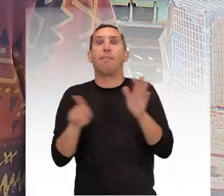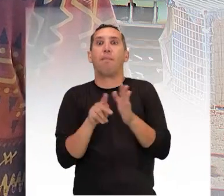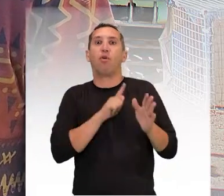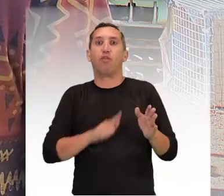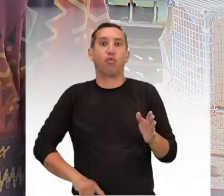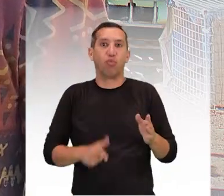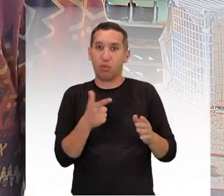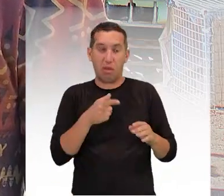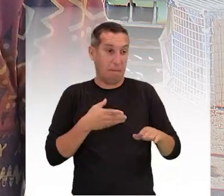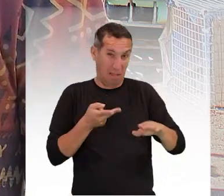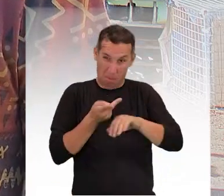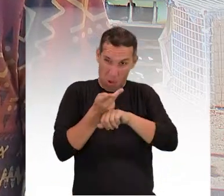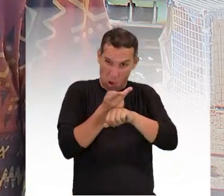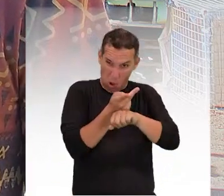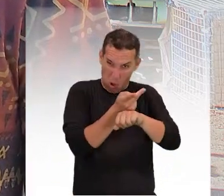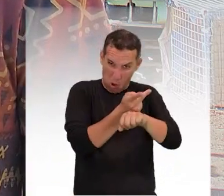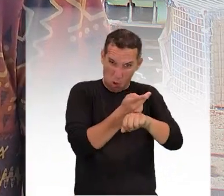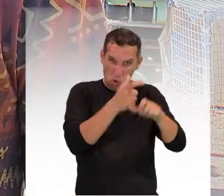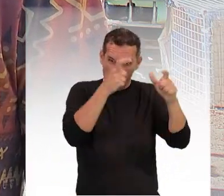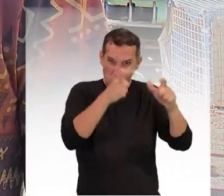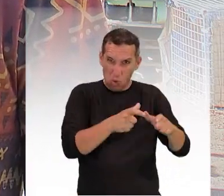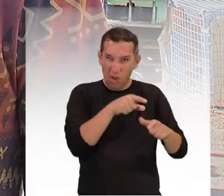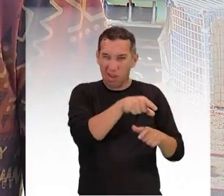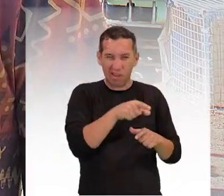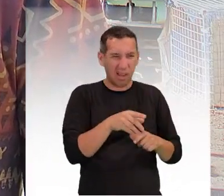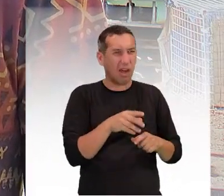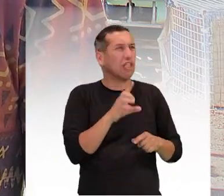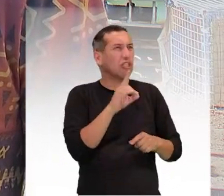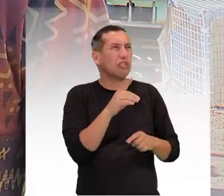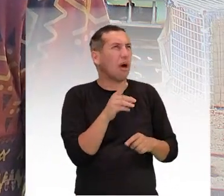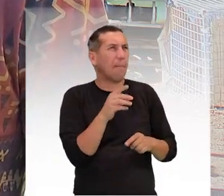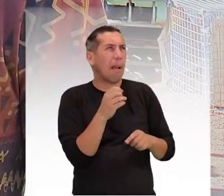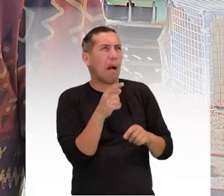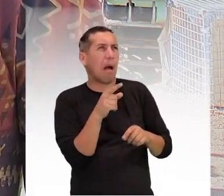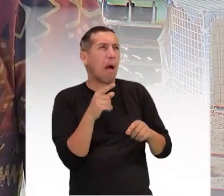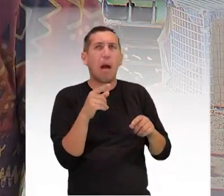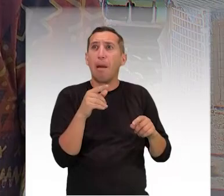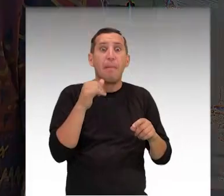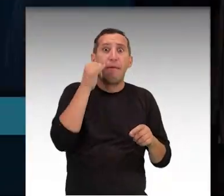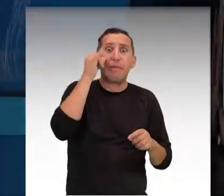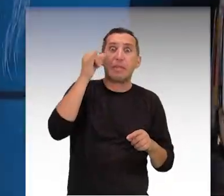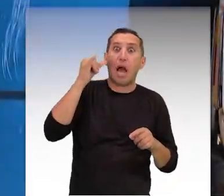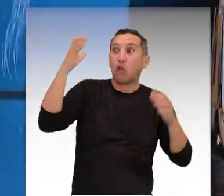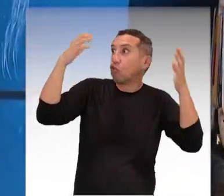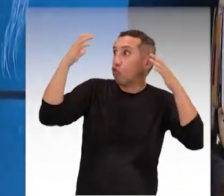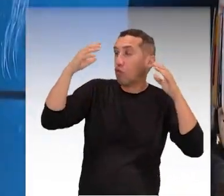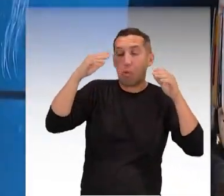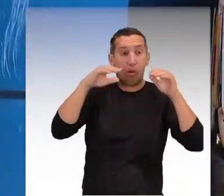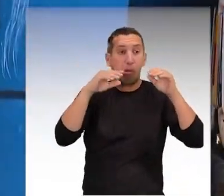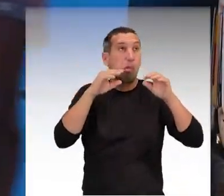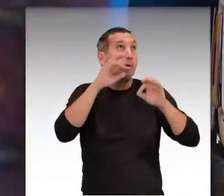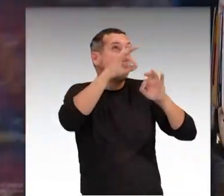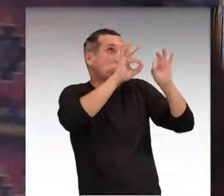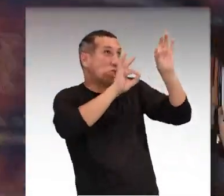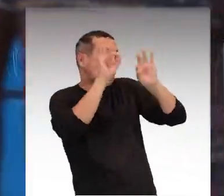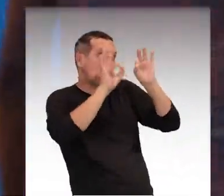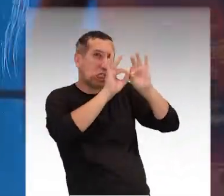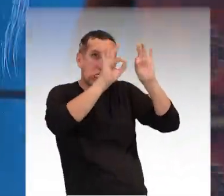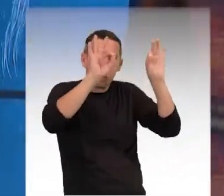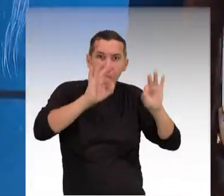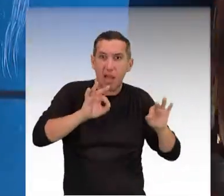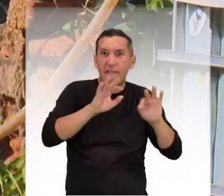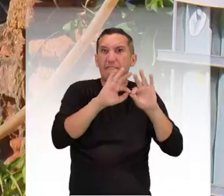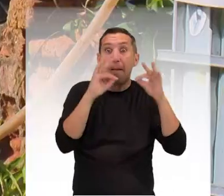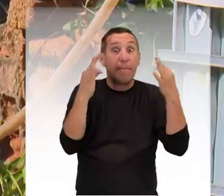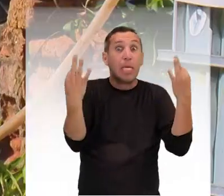humana também. Né? Quando as pessoas procuram um local minimamente para ter um teto, né? Para se abrigar da chuva, enfim, inclusive